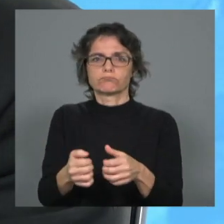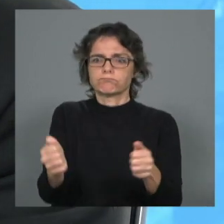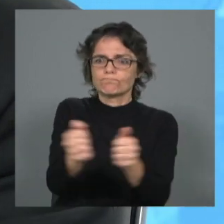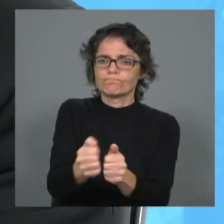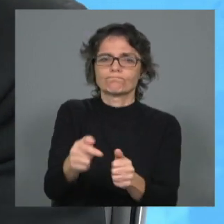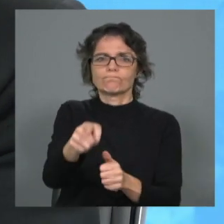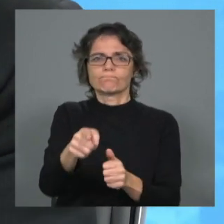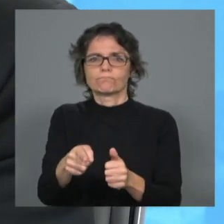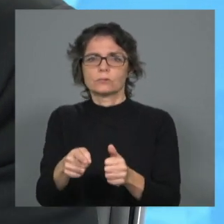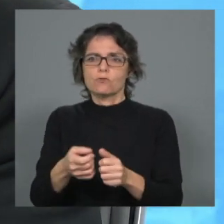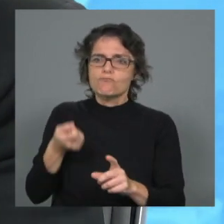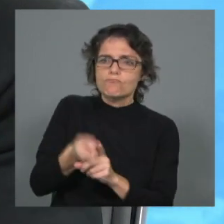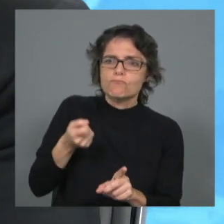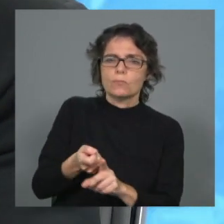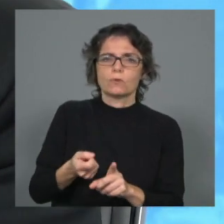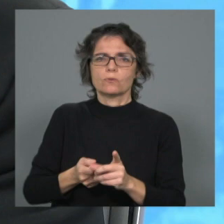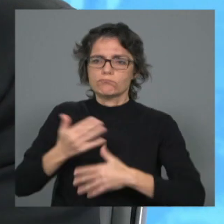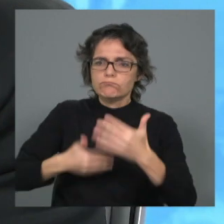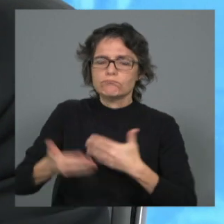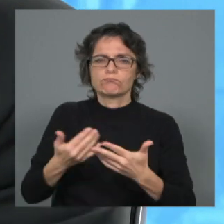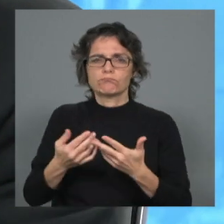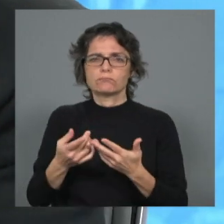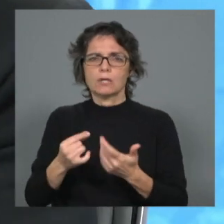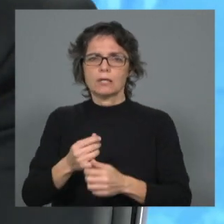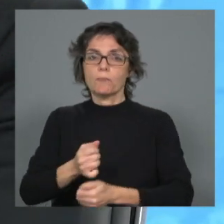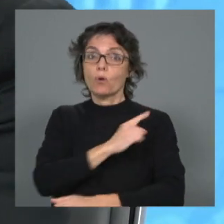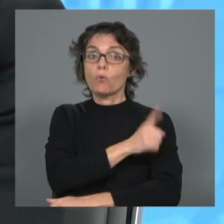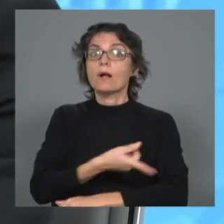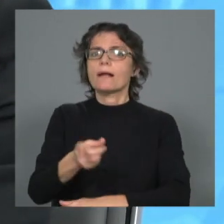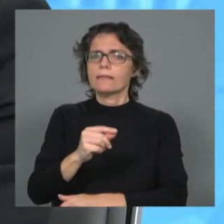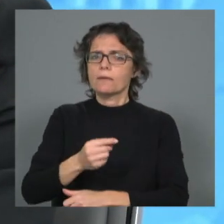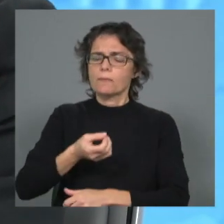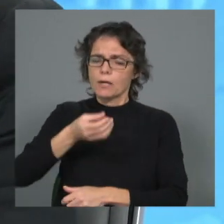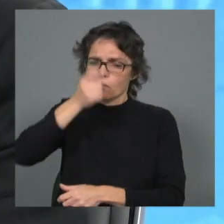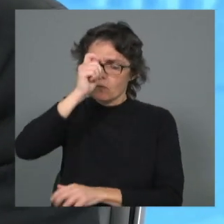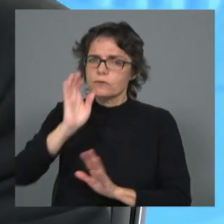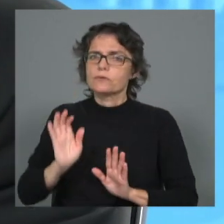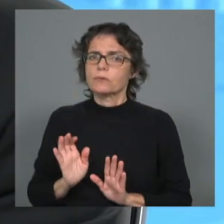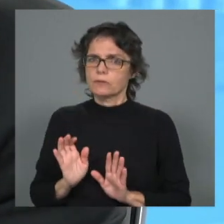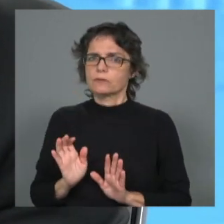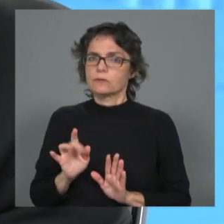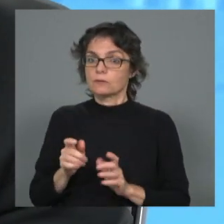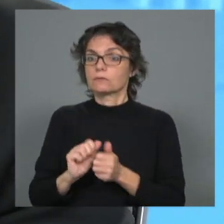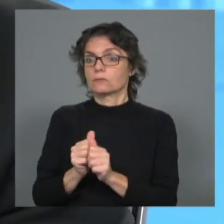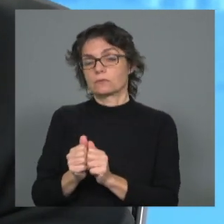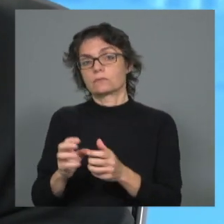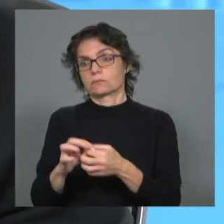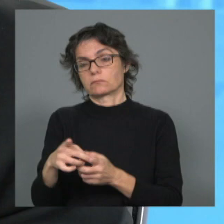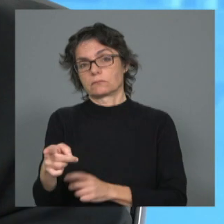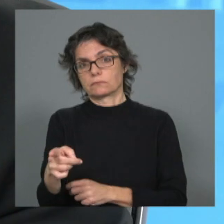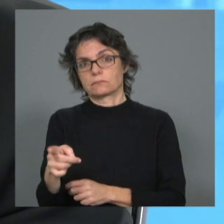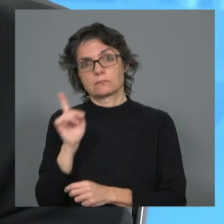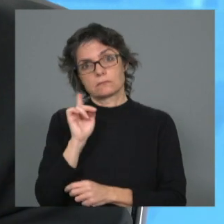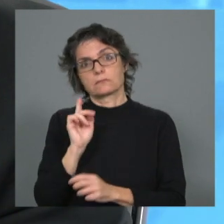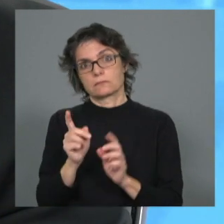digamos, vencer com coragem, com humildade, etc. Também esta dimensão valorativa que o desporto tem. E